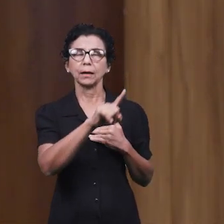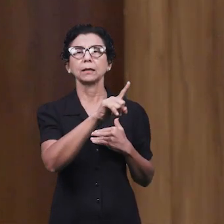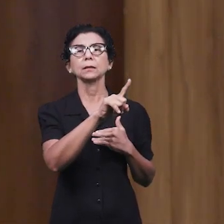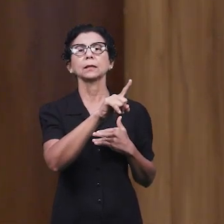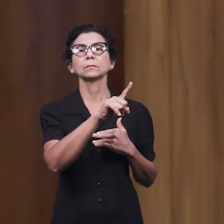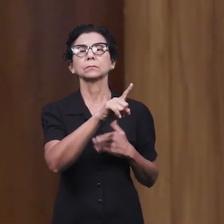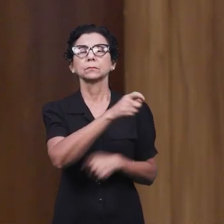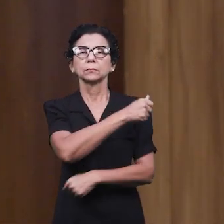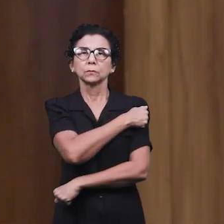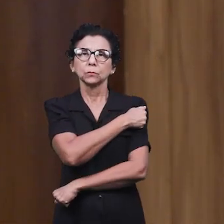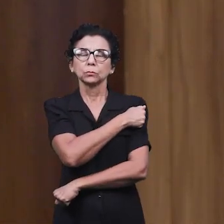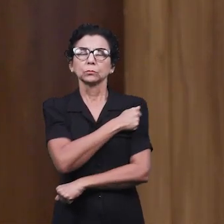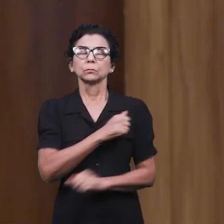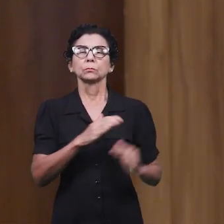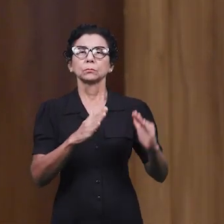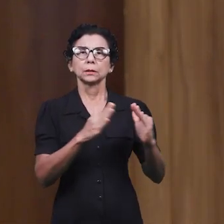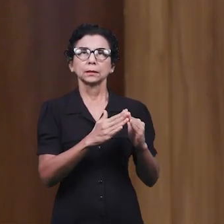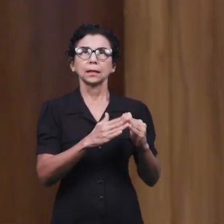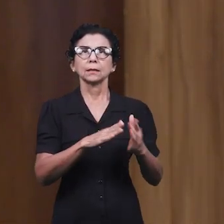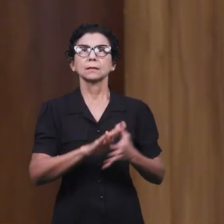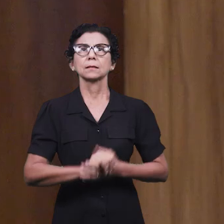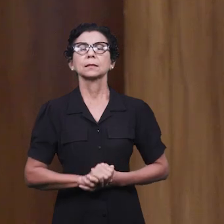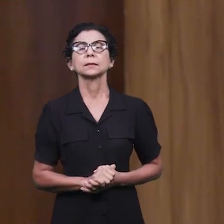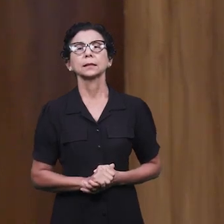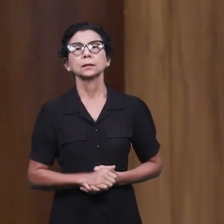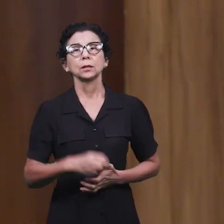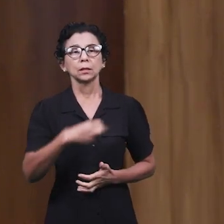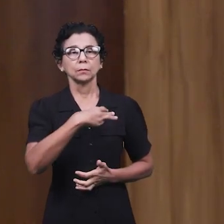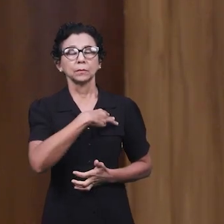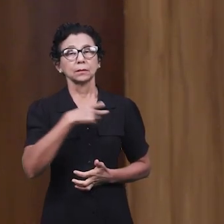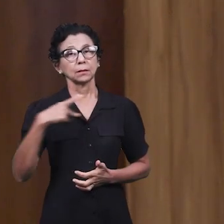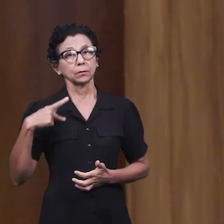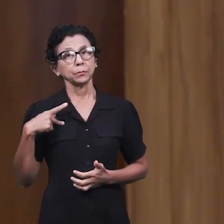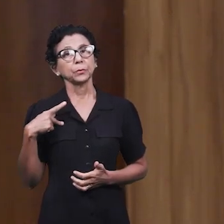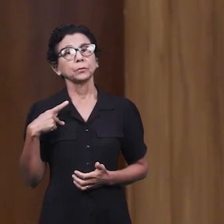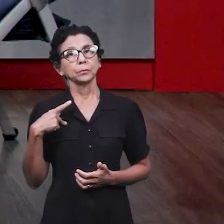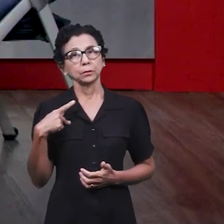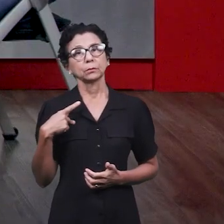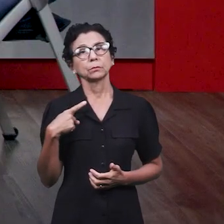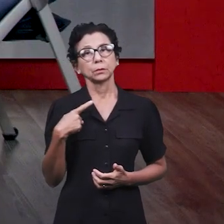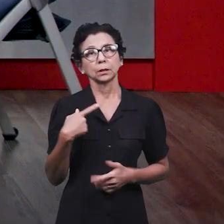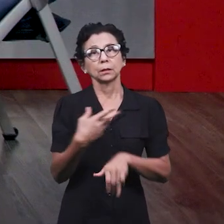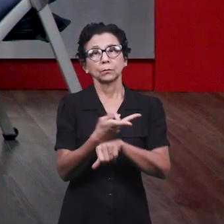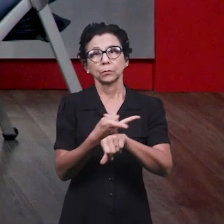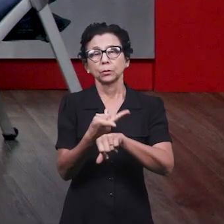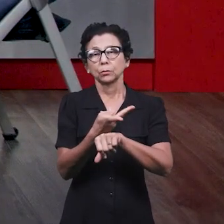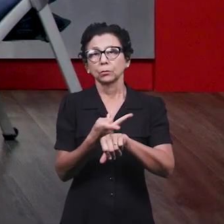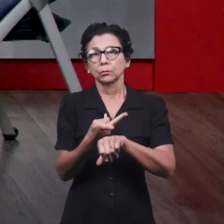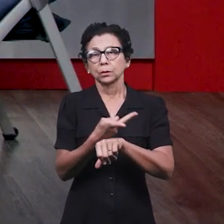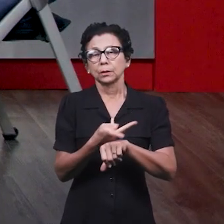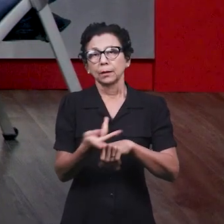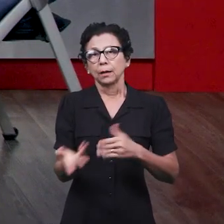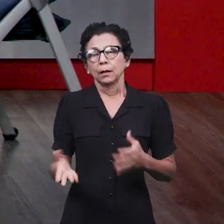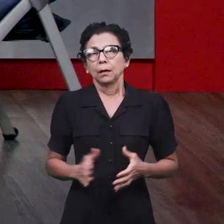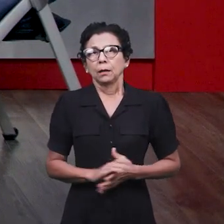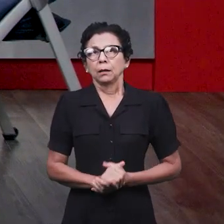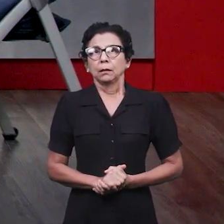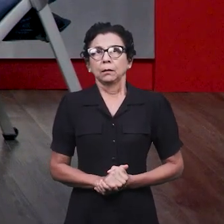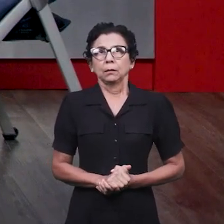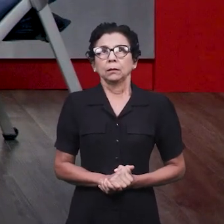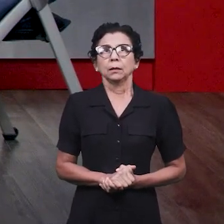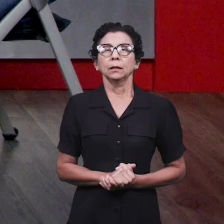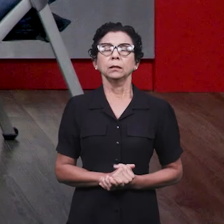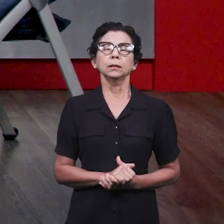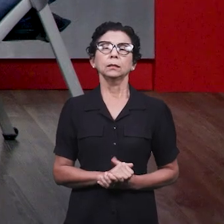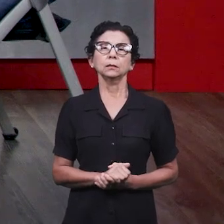município, ou o próprio Ministério Público também, né, para ter o apoio que ela necessita. Exatamente, Defensoria Pública, a própria instituição, porque lá eles vão dar